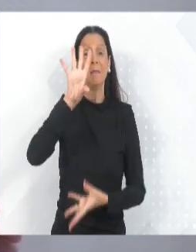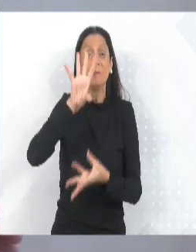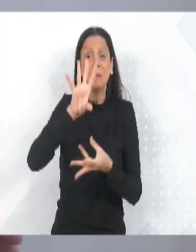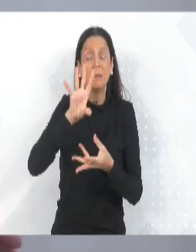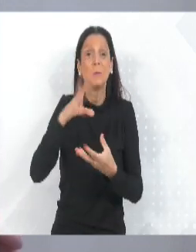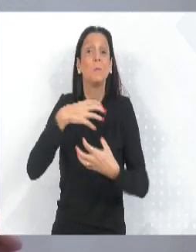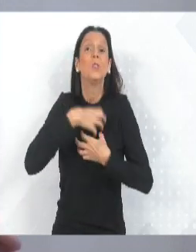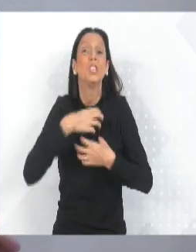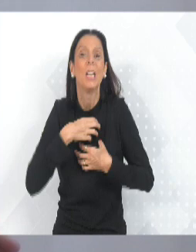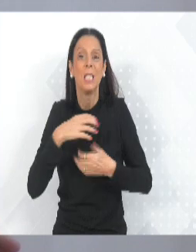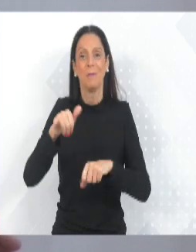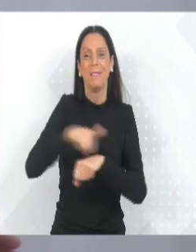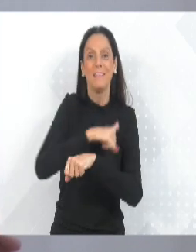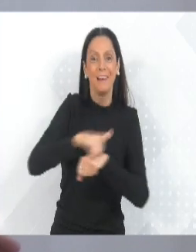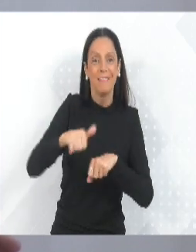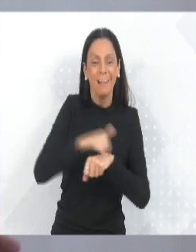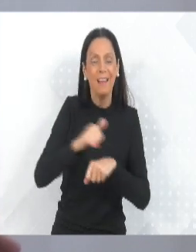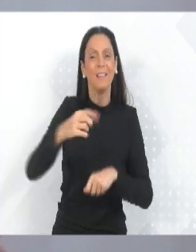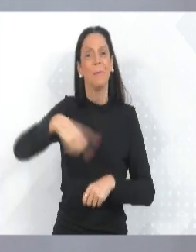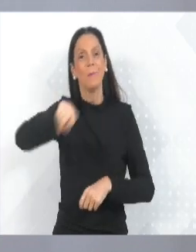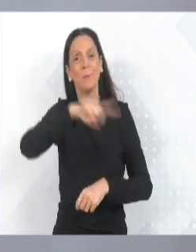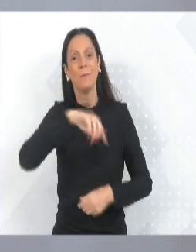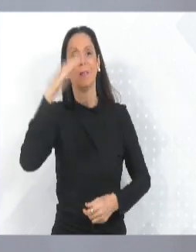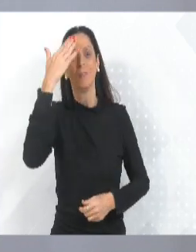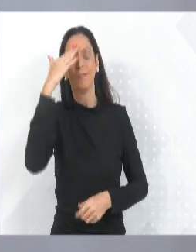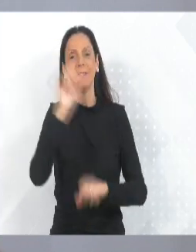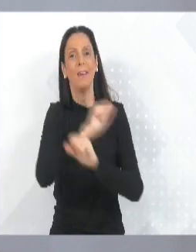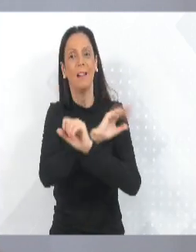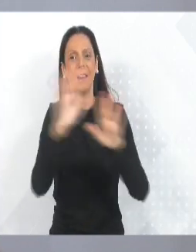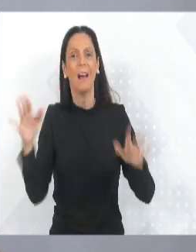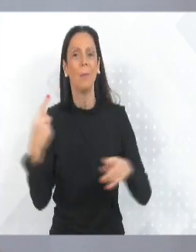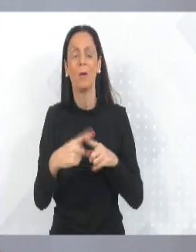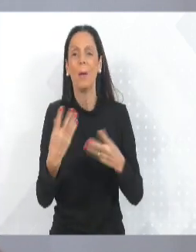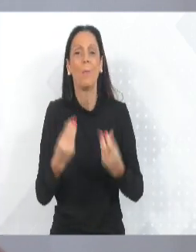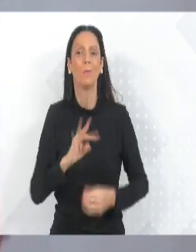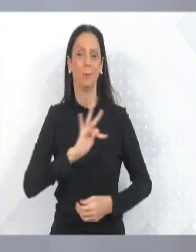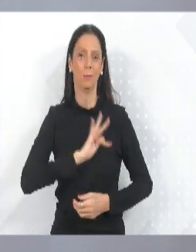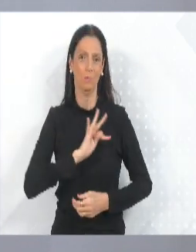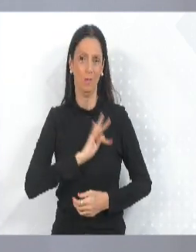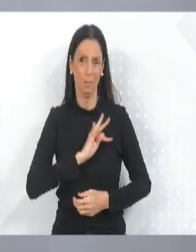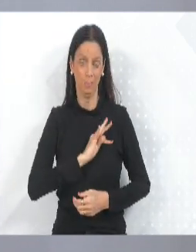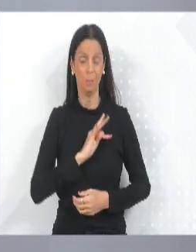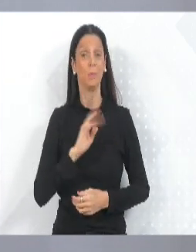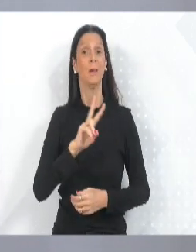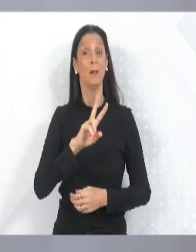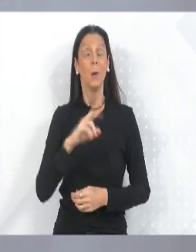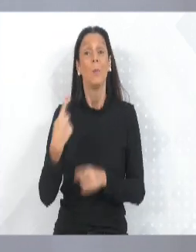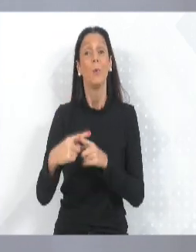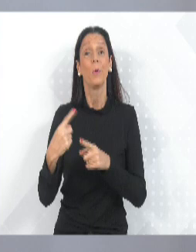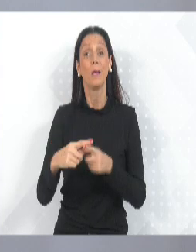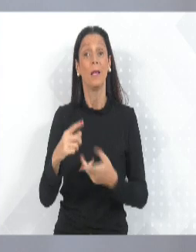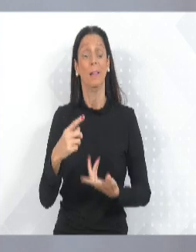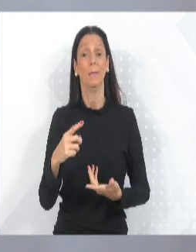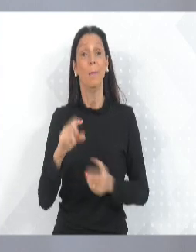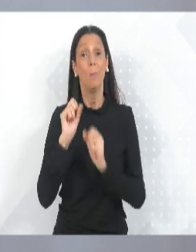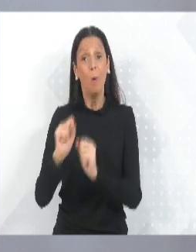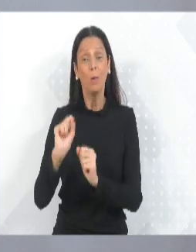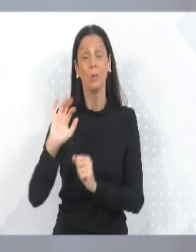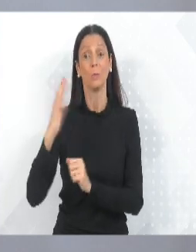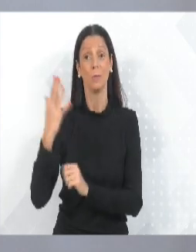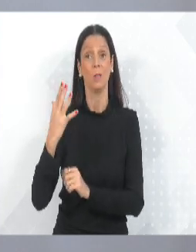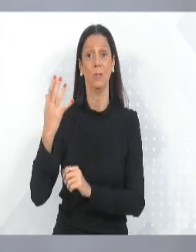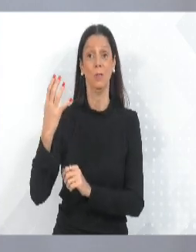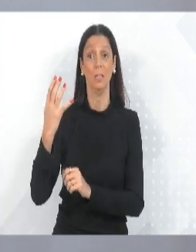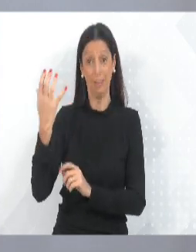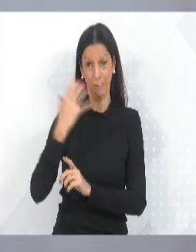possível sobre a resistência bacteriana ela vai afetar todos nós vai talvez não não não a minha geração mas a geração